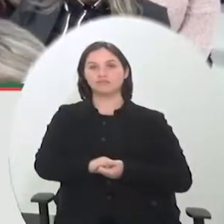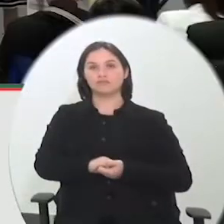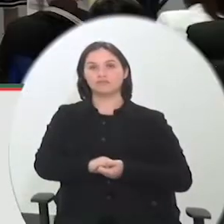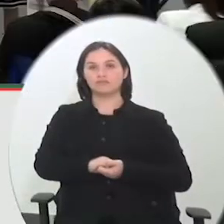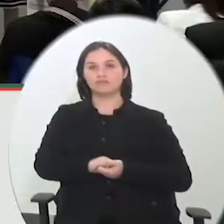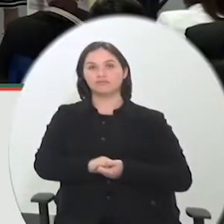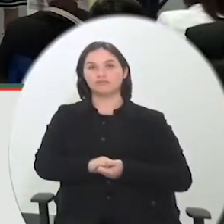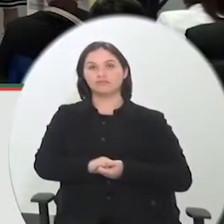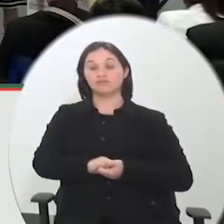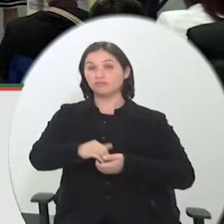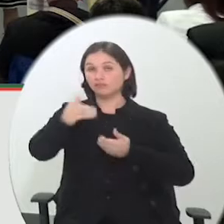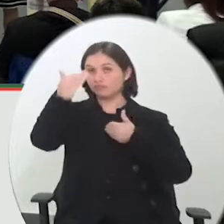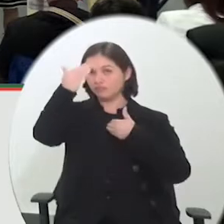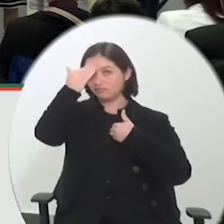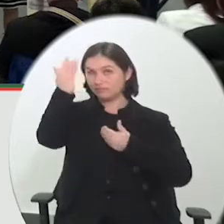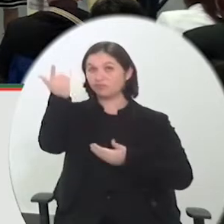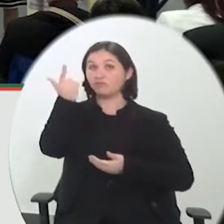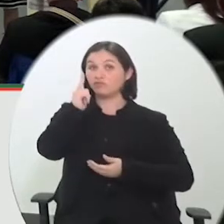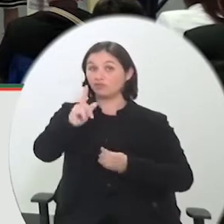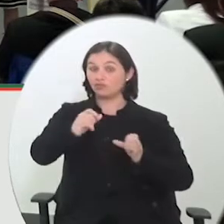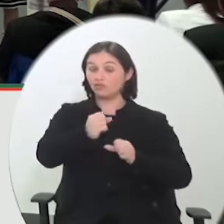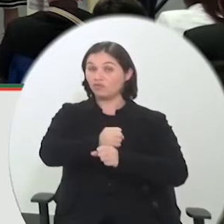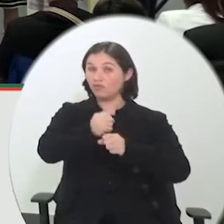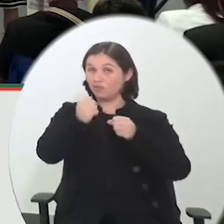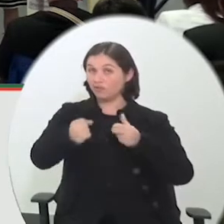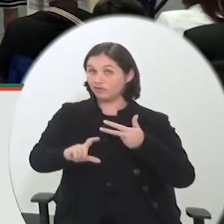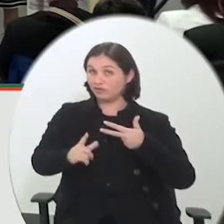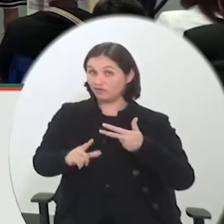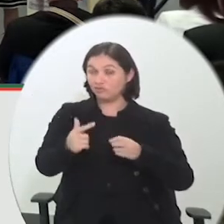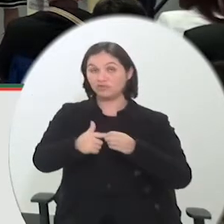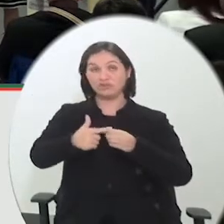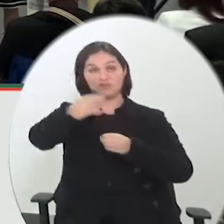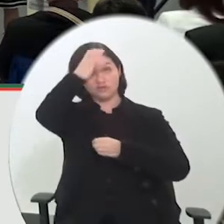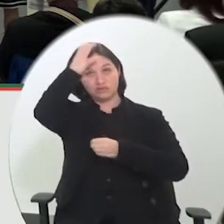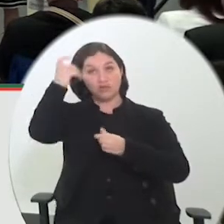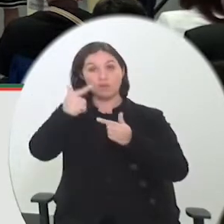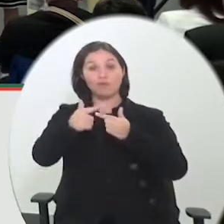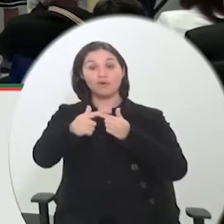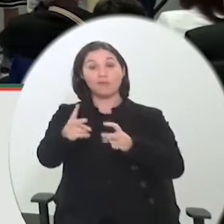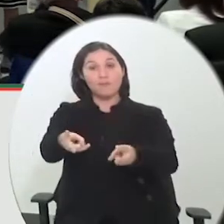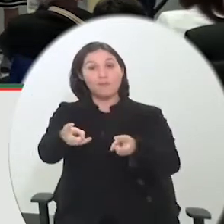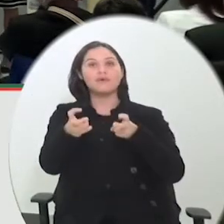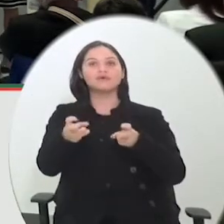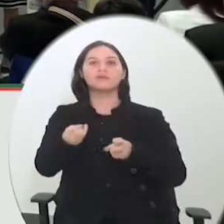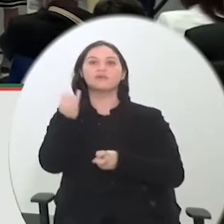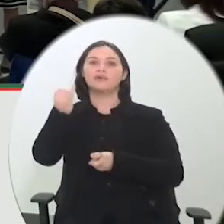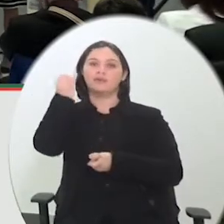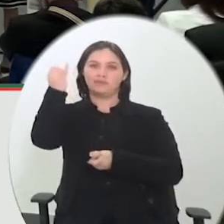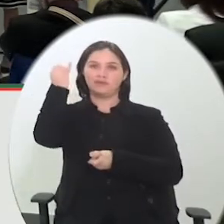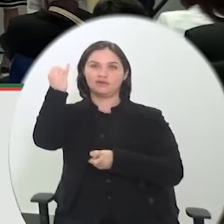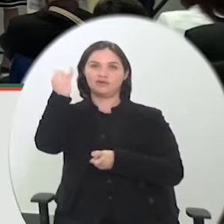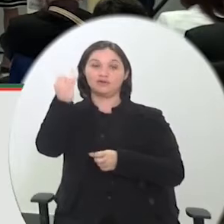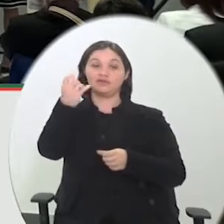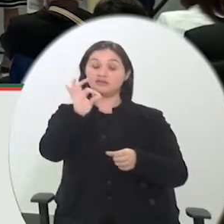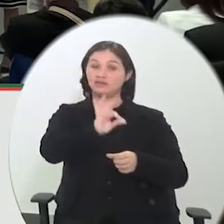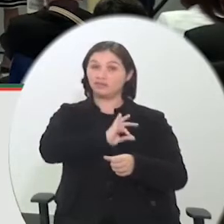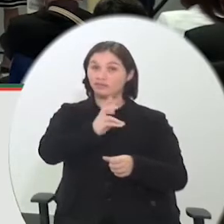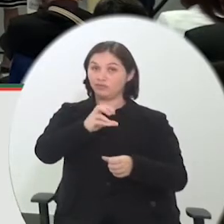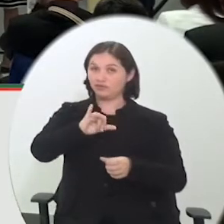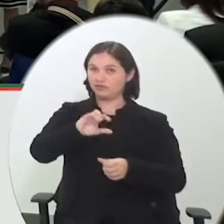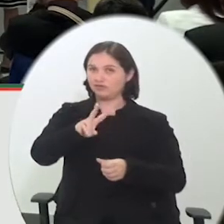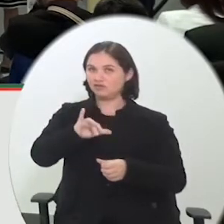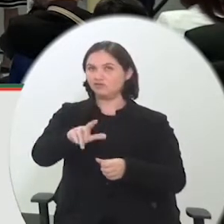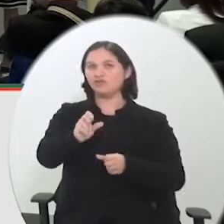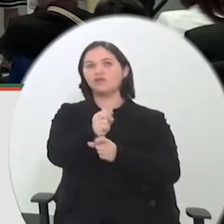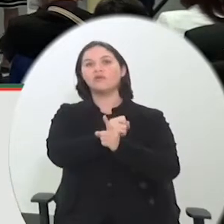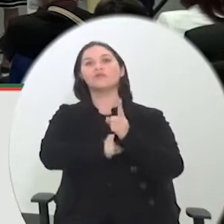Agradeço mais uma vez ao Poder Legislativo de Criciúma por reconhecer a importância da Polícia Civil para a sociedade da nossa região e nos agraciar com